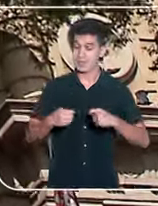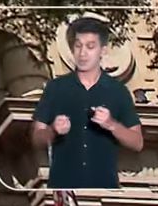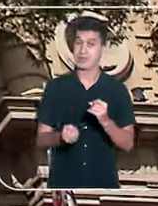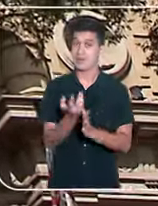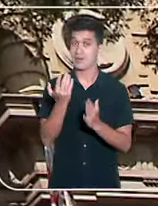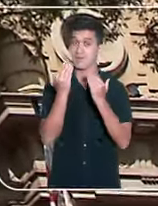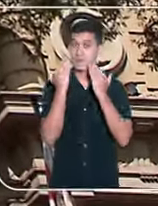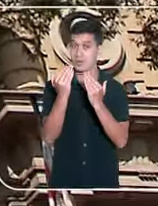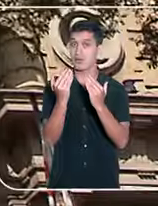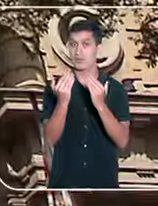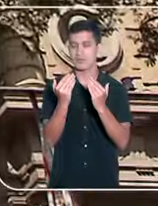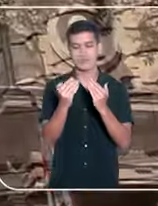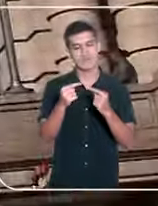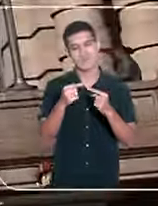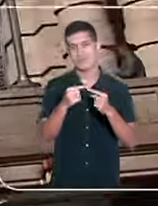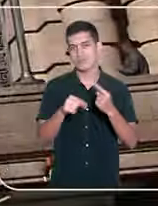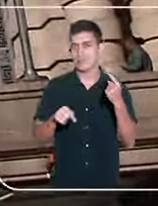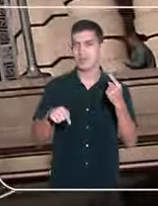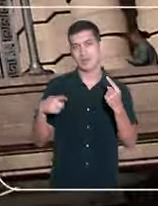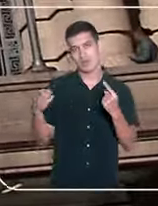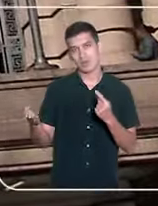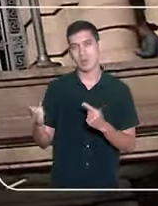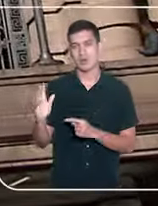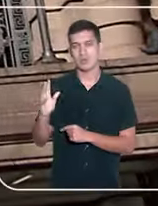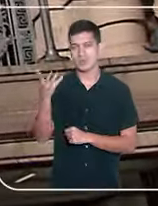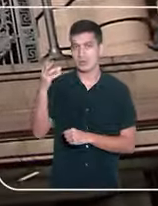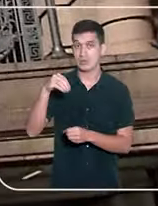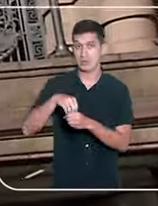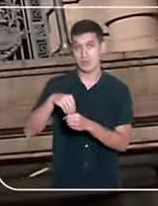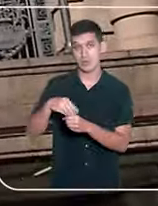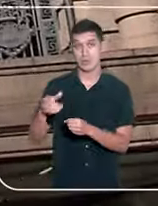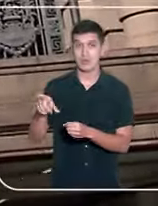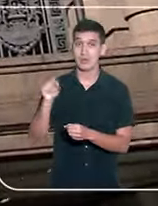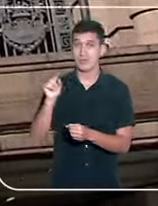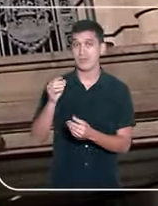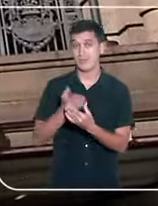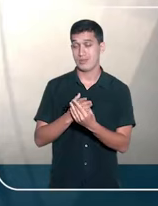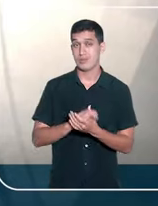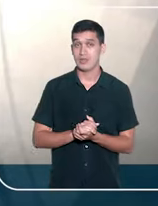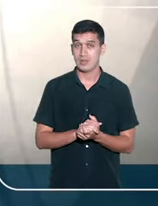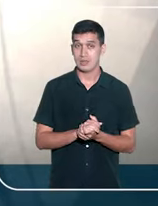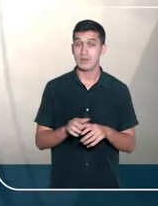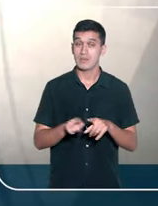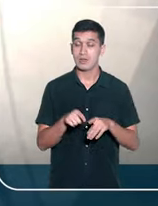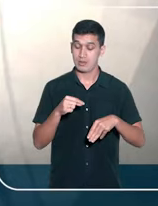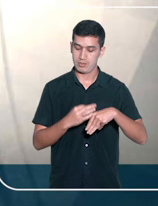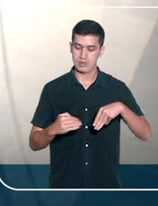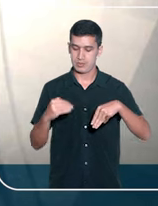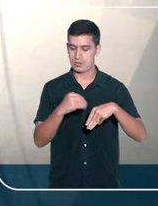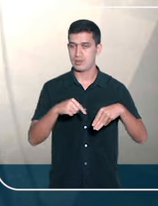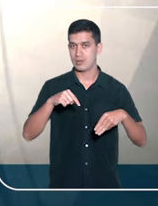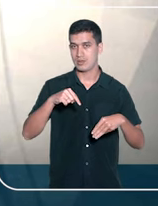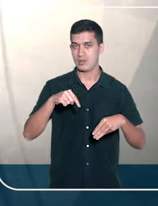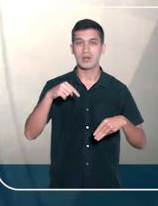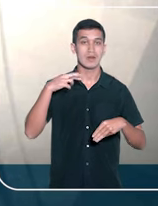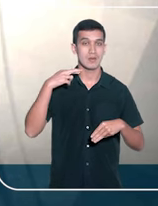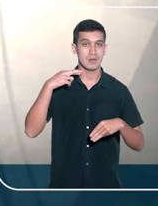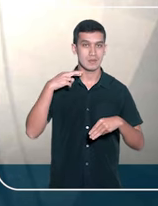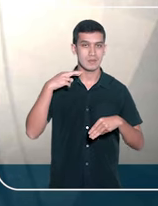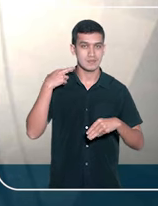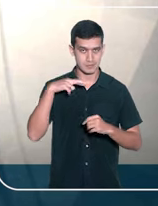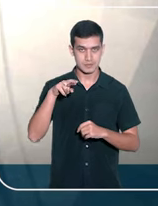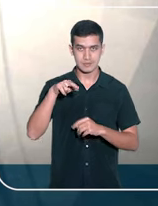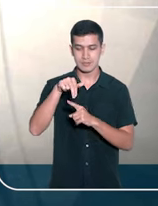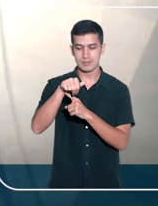necessidade de produção de provas é incompatível com o procedimento monitório escolhido a relatora no STJ ministra Nancy